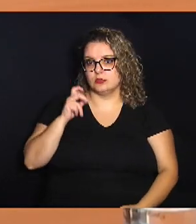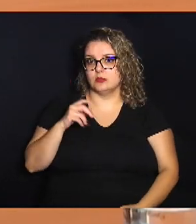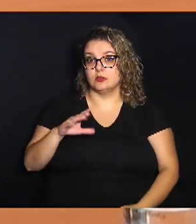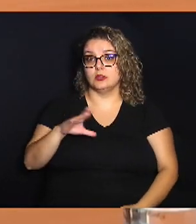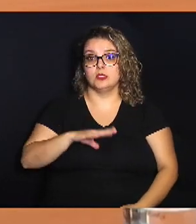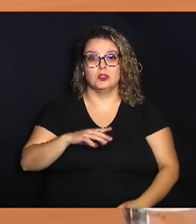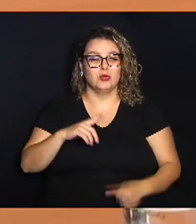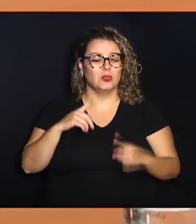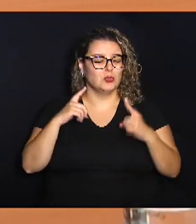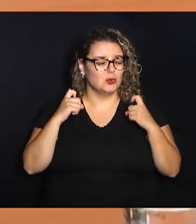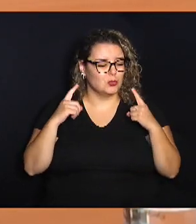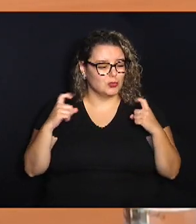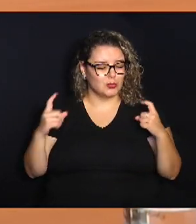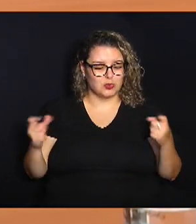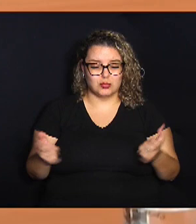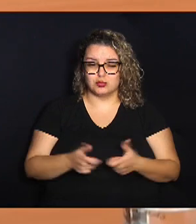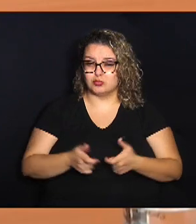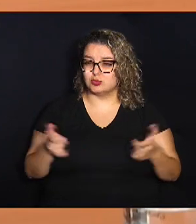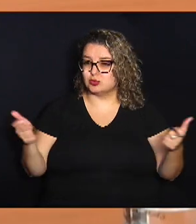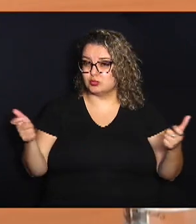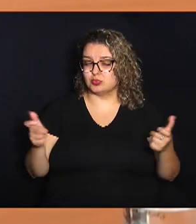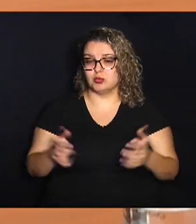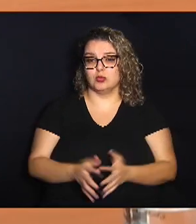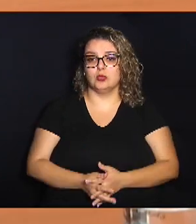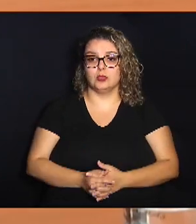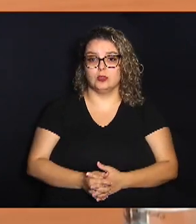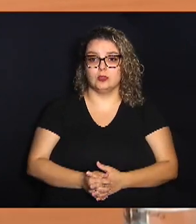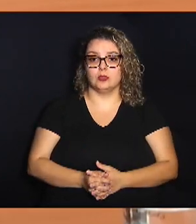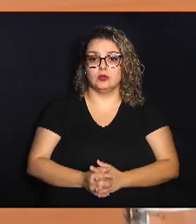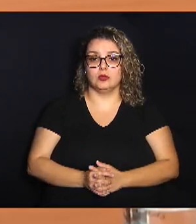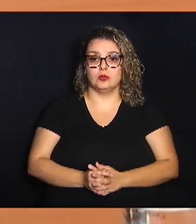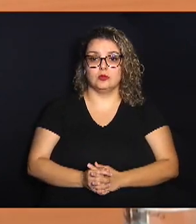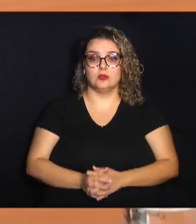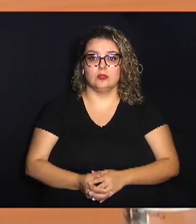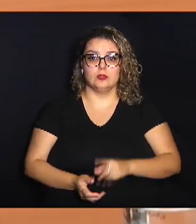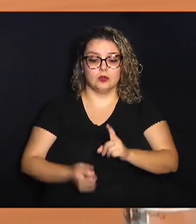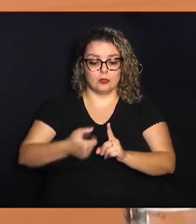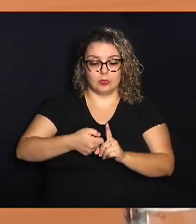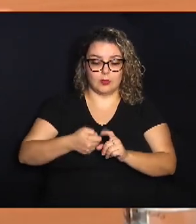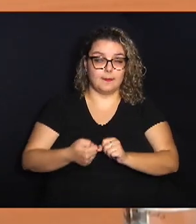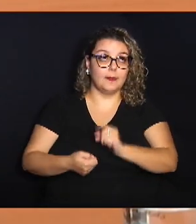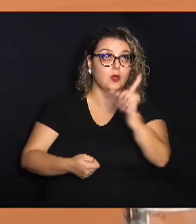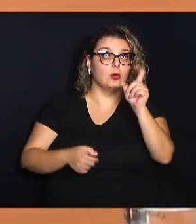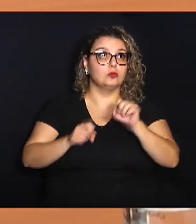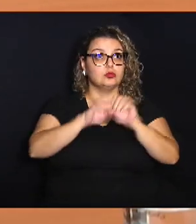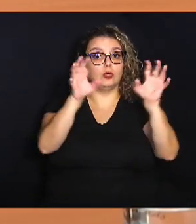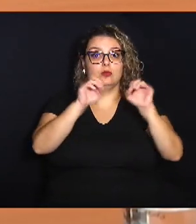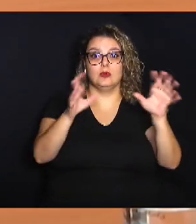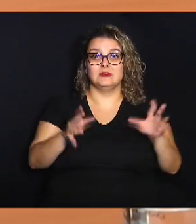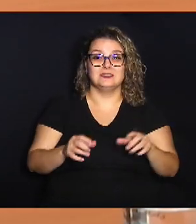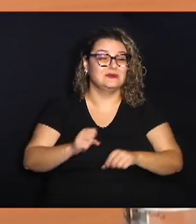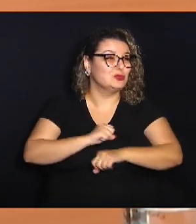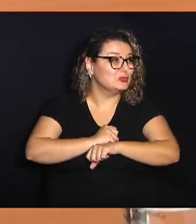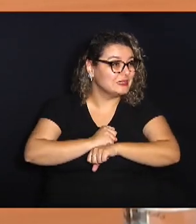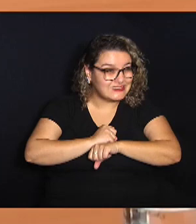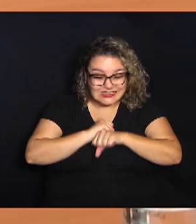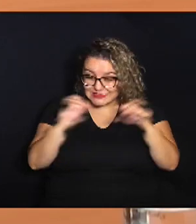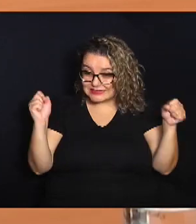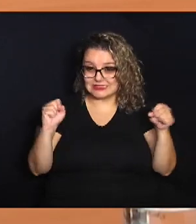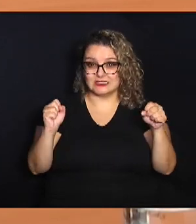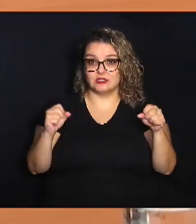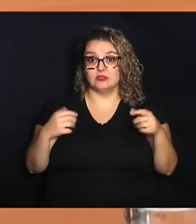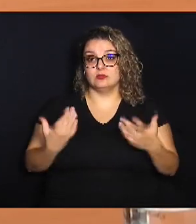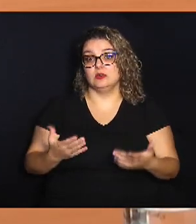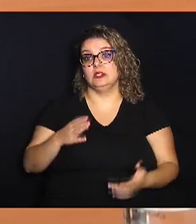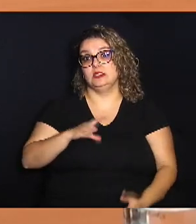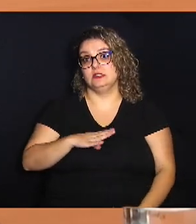barulhenta, muito barulhenta. O fogo seria, assim, com estampido, seria uma aberração do barulho. Mas a cidade já